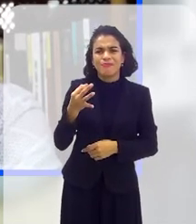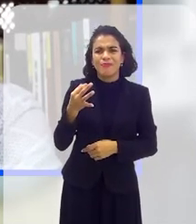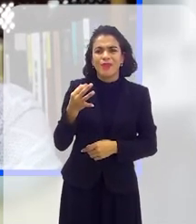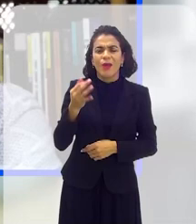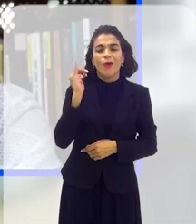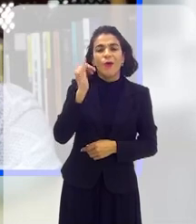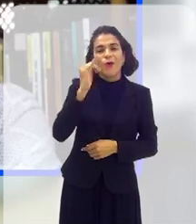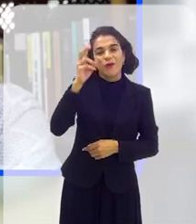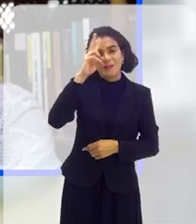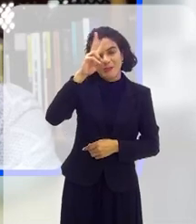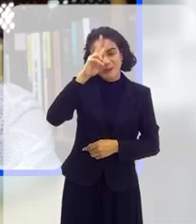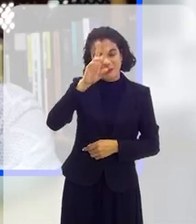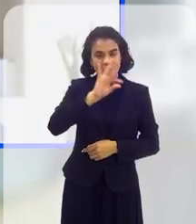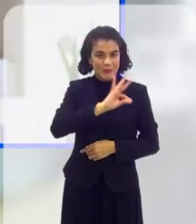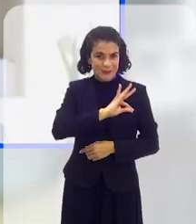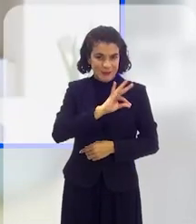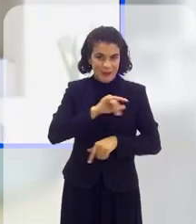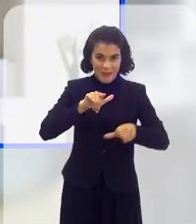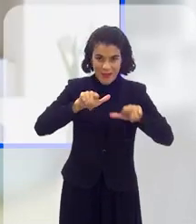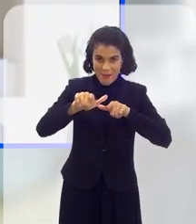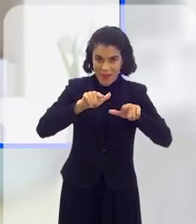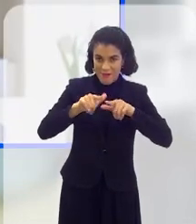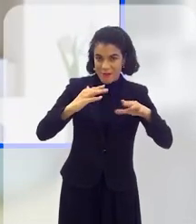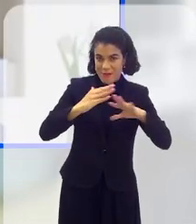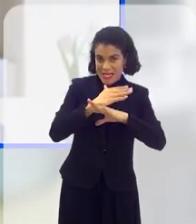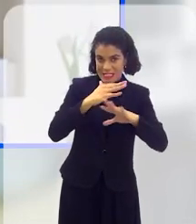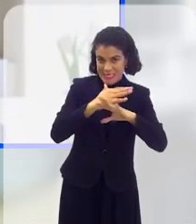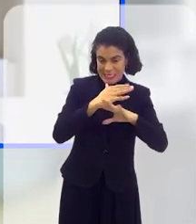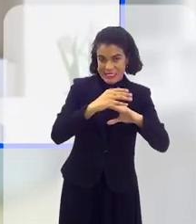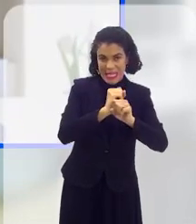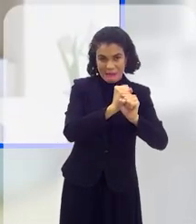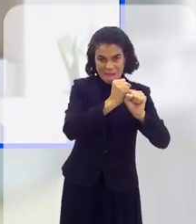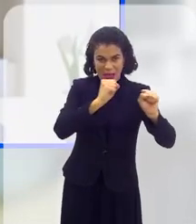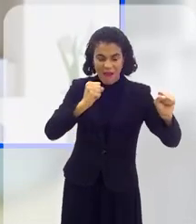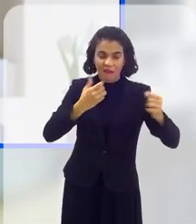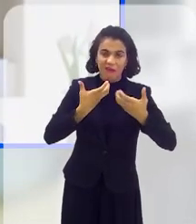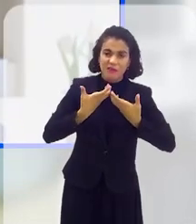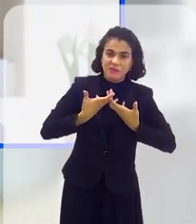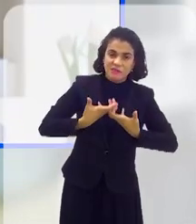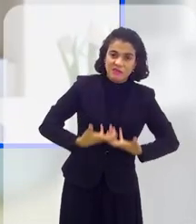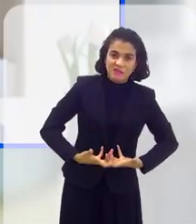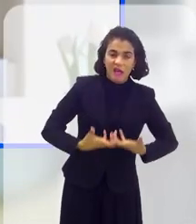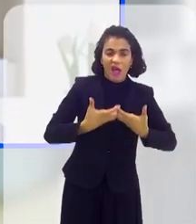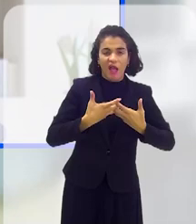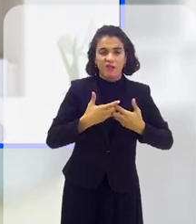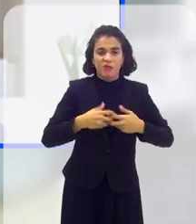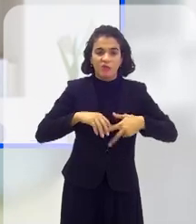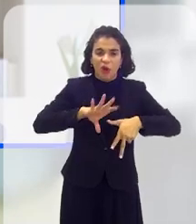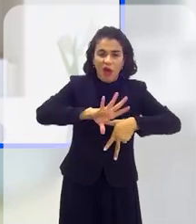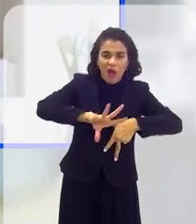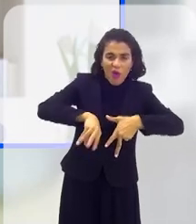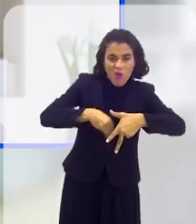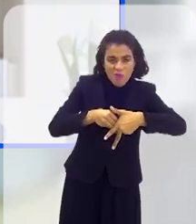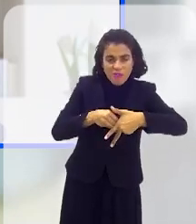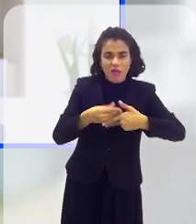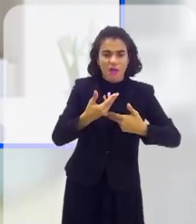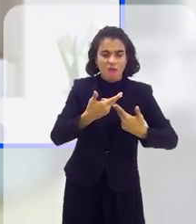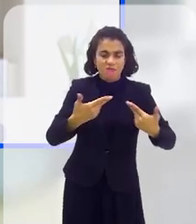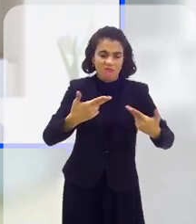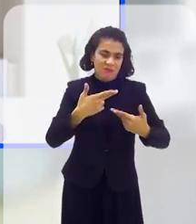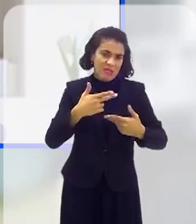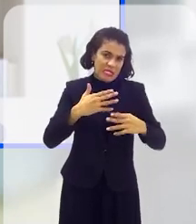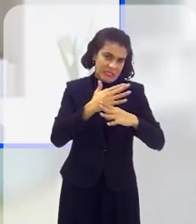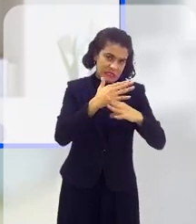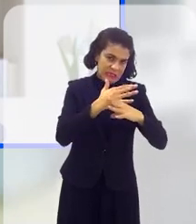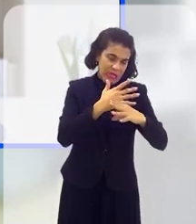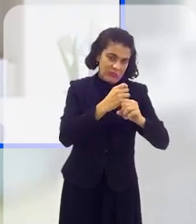conta a história de um policial que trabalhava numa cidade grande e estava ali cansado com a corrupção, aquela coisa toda da